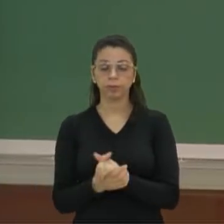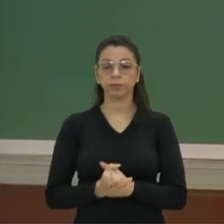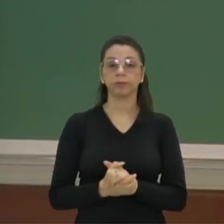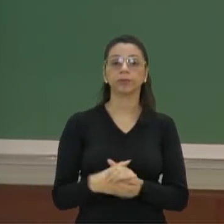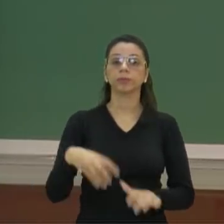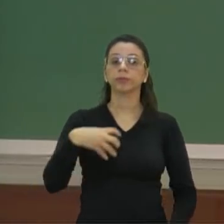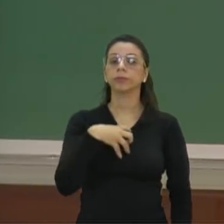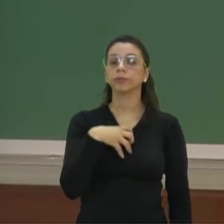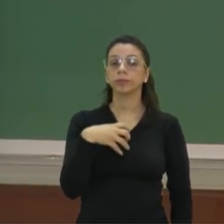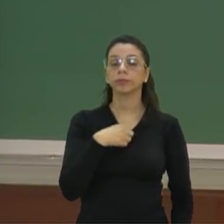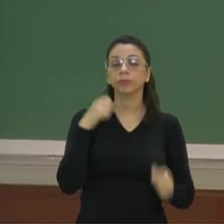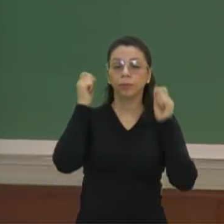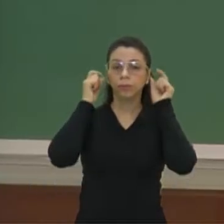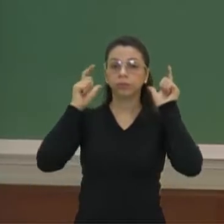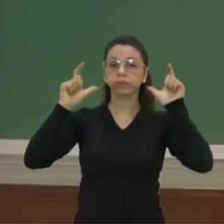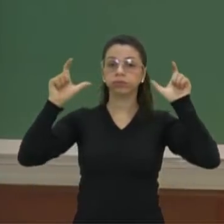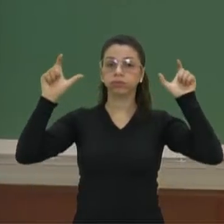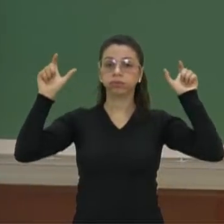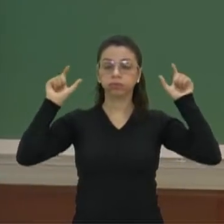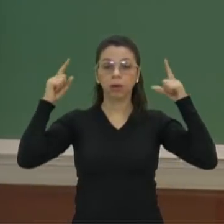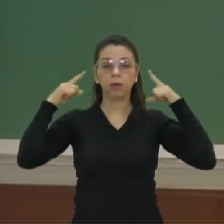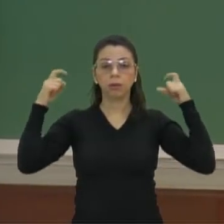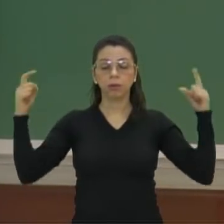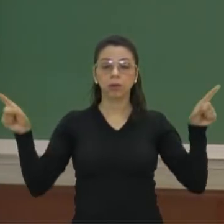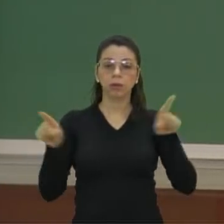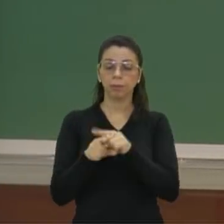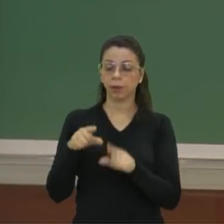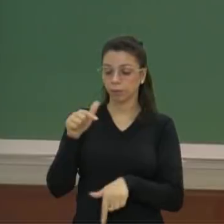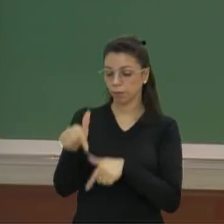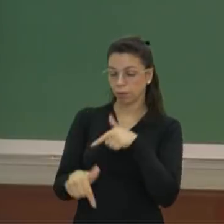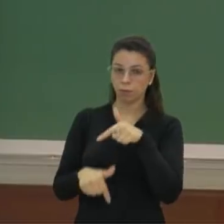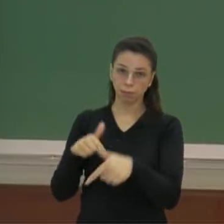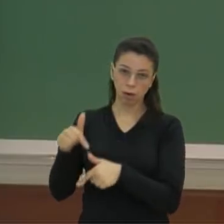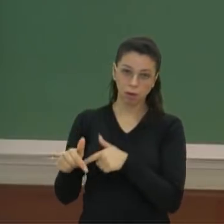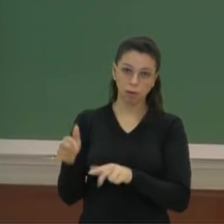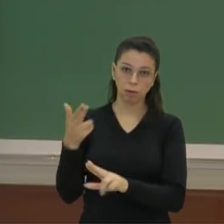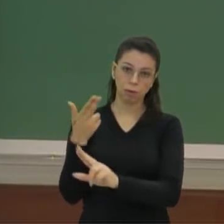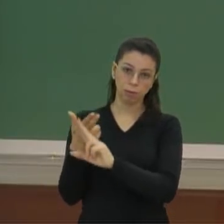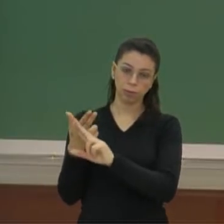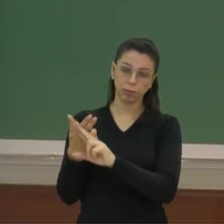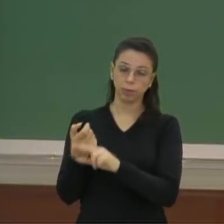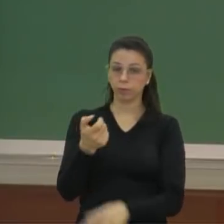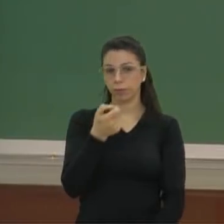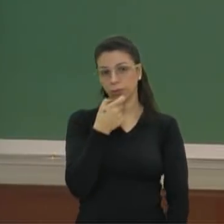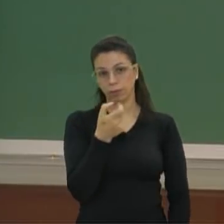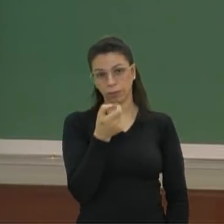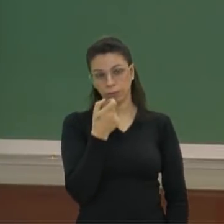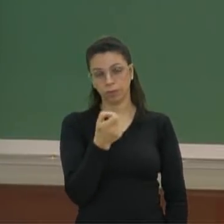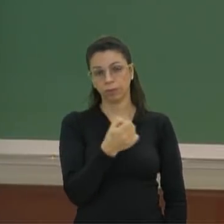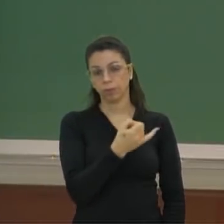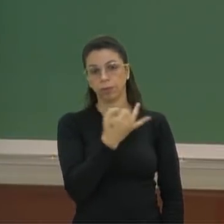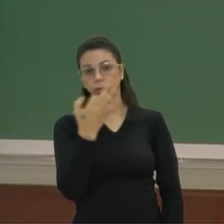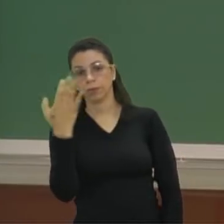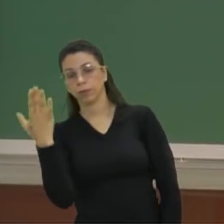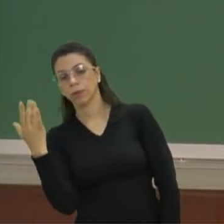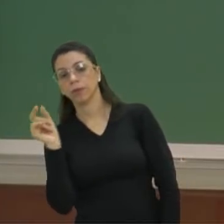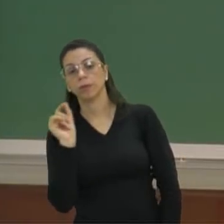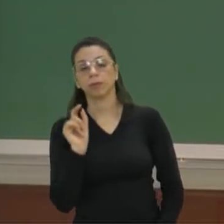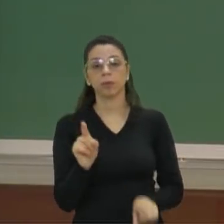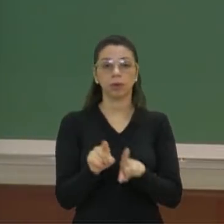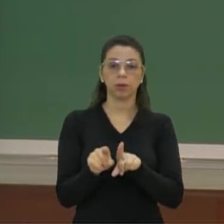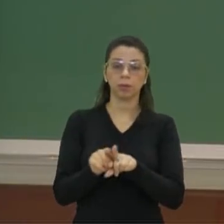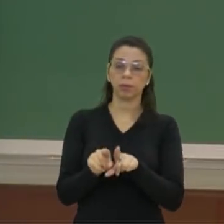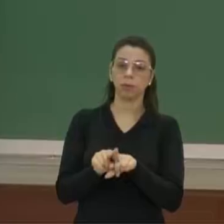elevada, a exposição de ruídos durante o trabalho, o uso de medicamentos e algumas